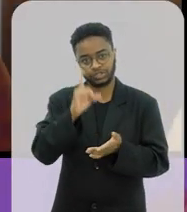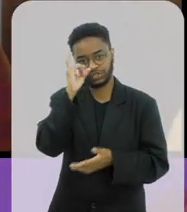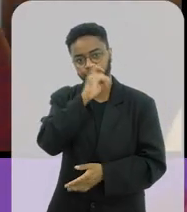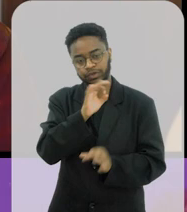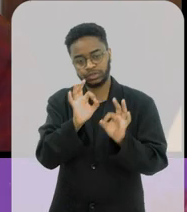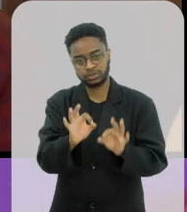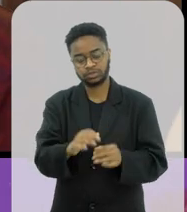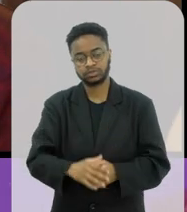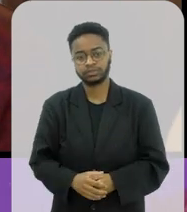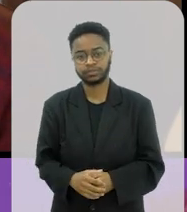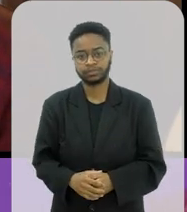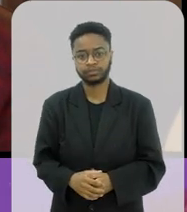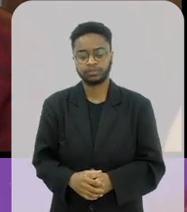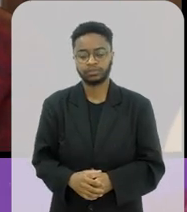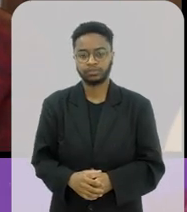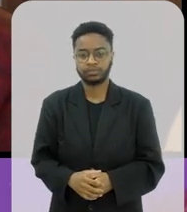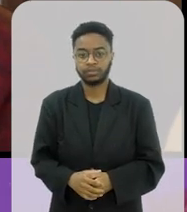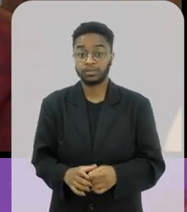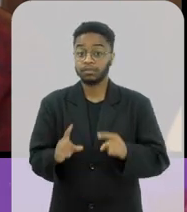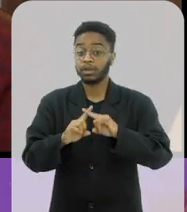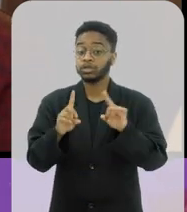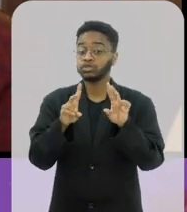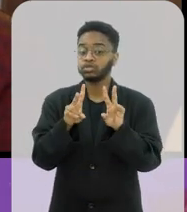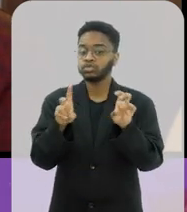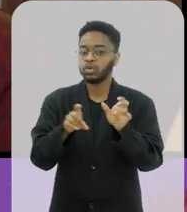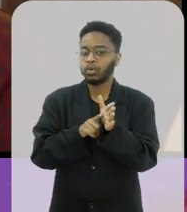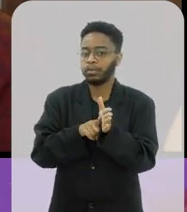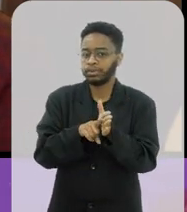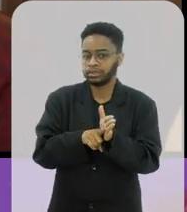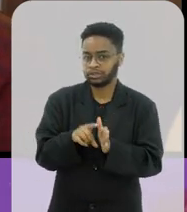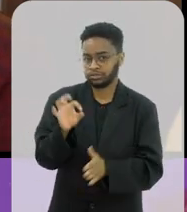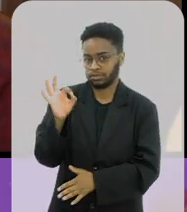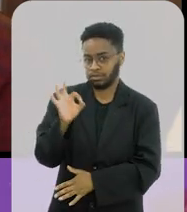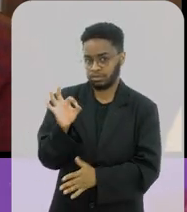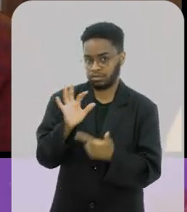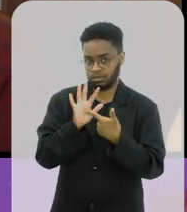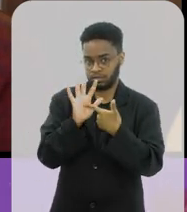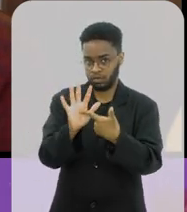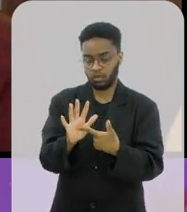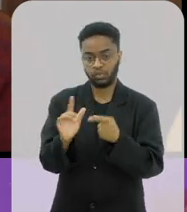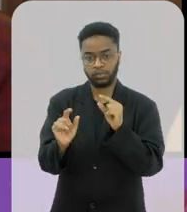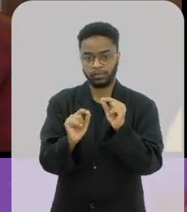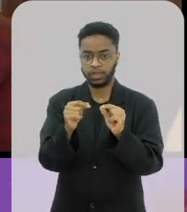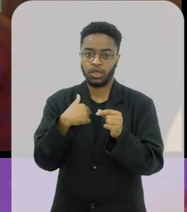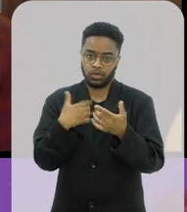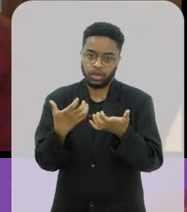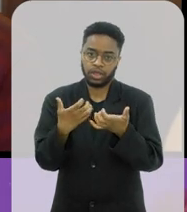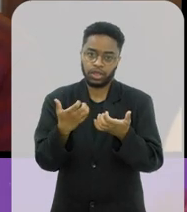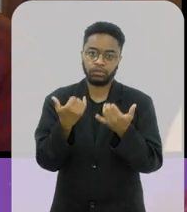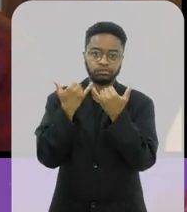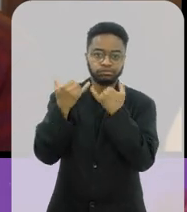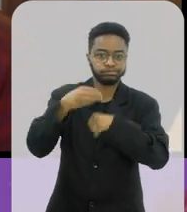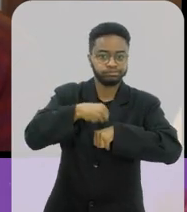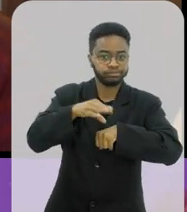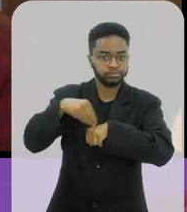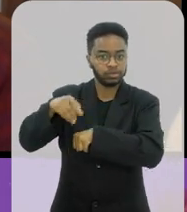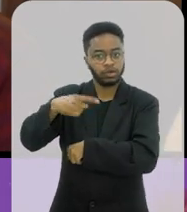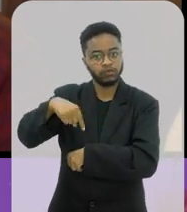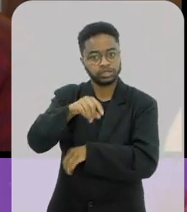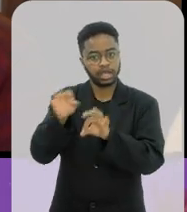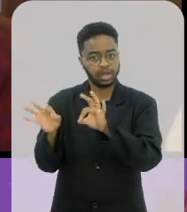difícil. Ainda sobre a pesquisa, percentuais, né, e quero dar esses dados também